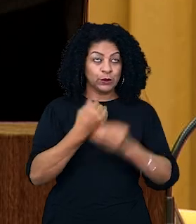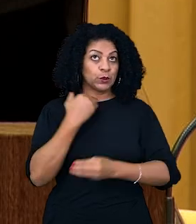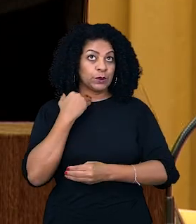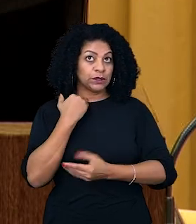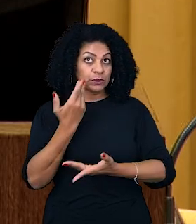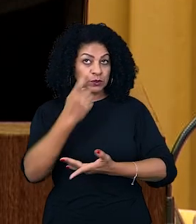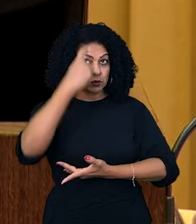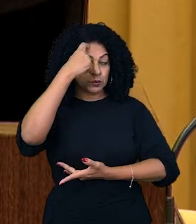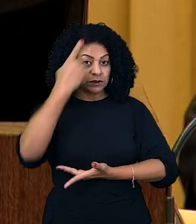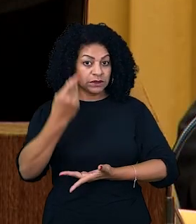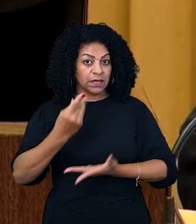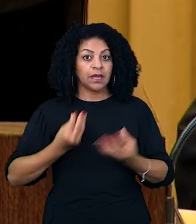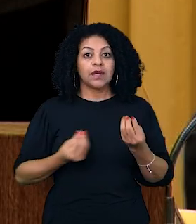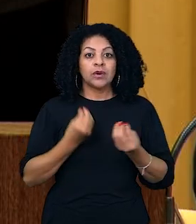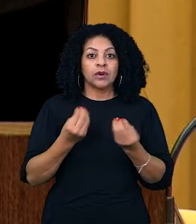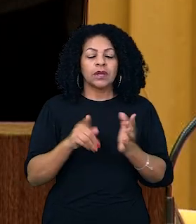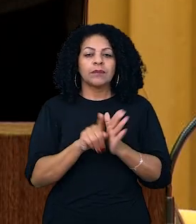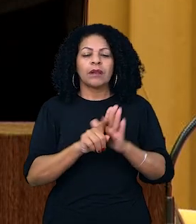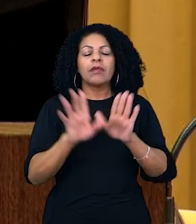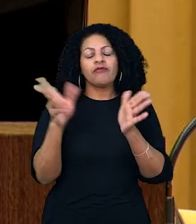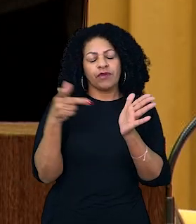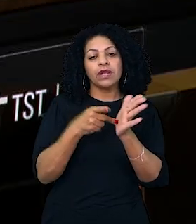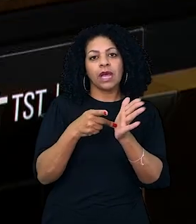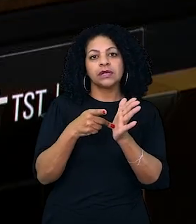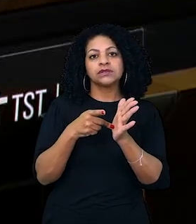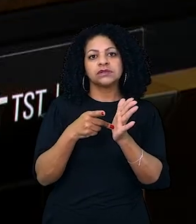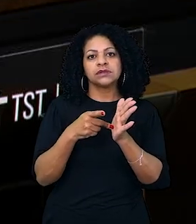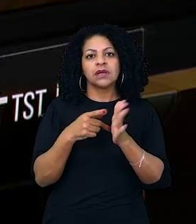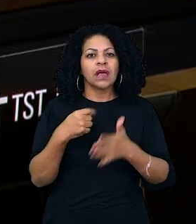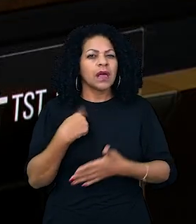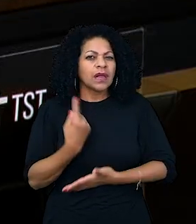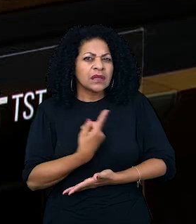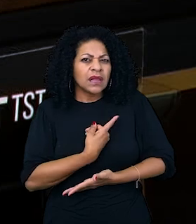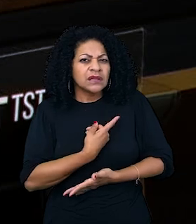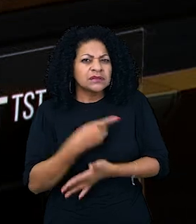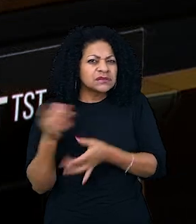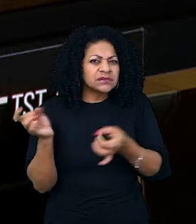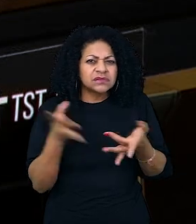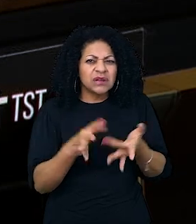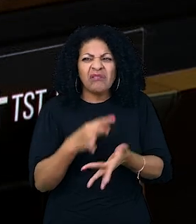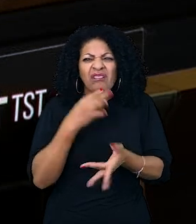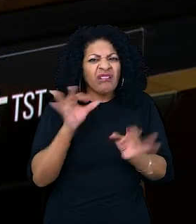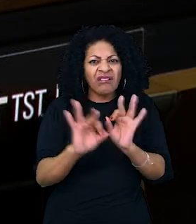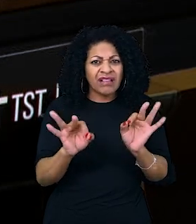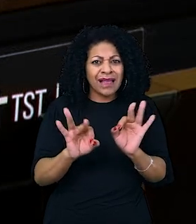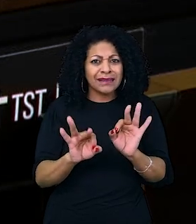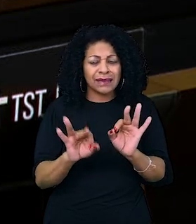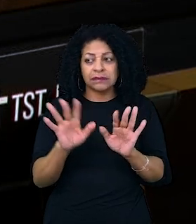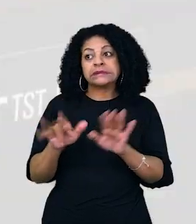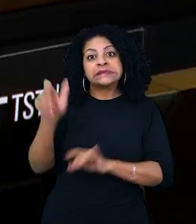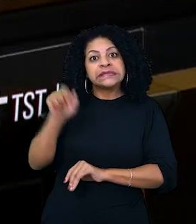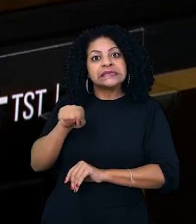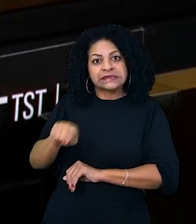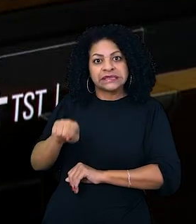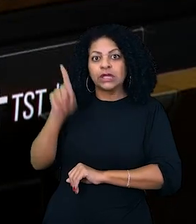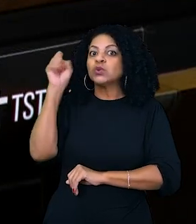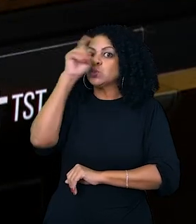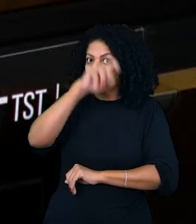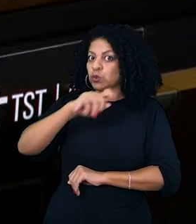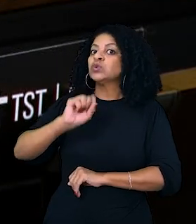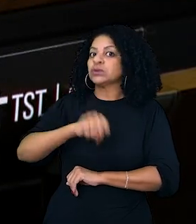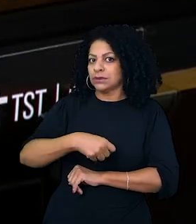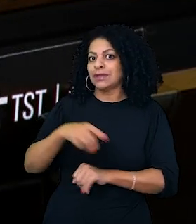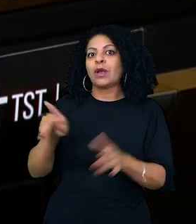de... porque esta é uma realidade. Não é que deixamos de reconhecer as dificuldades que tem também